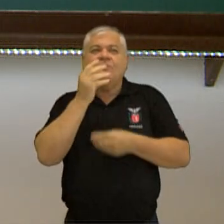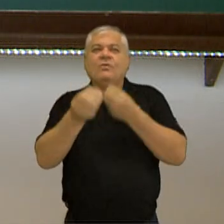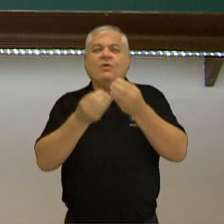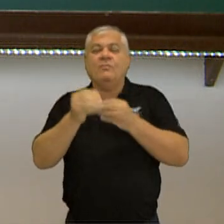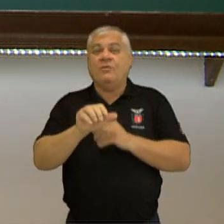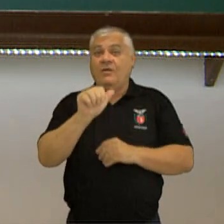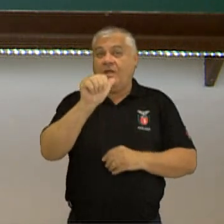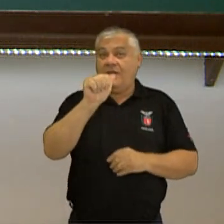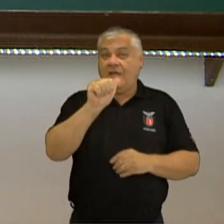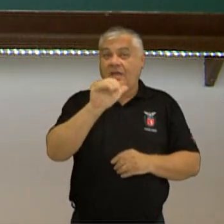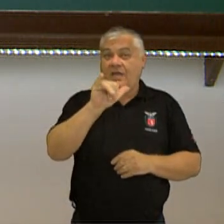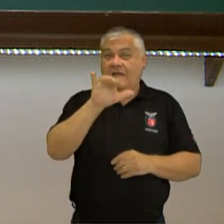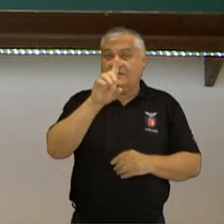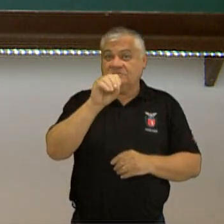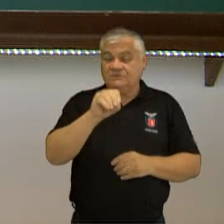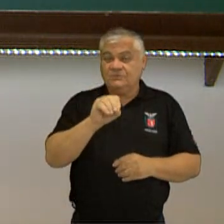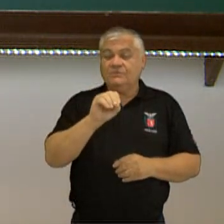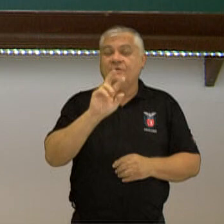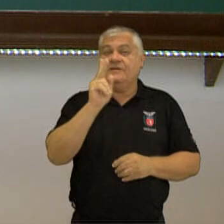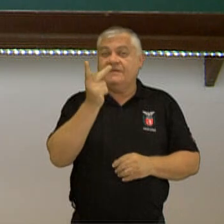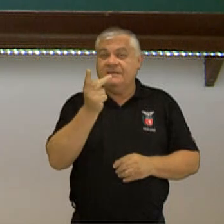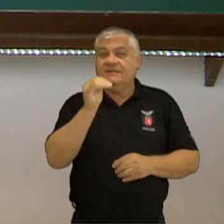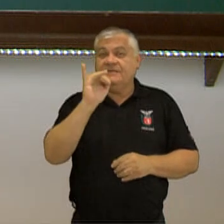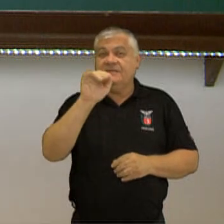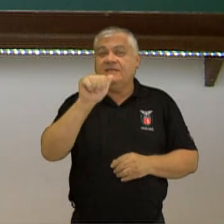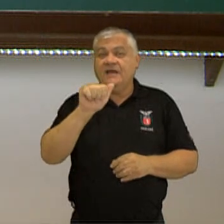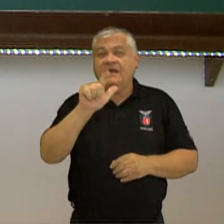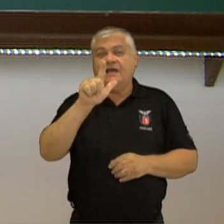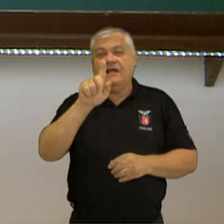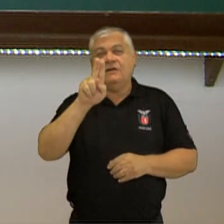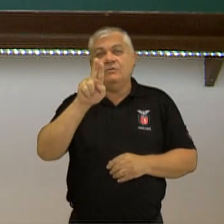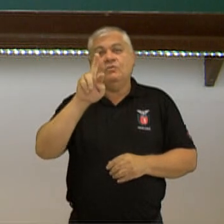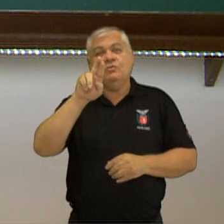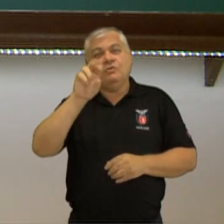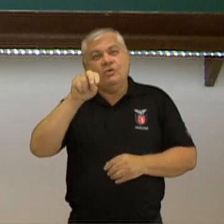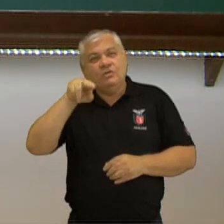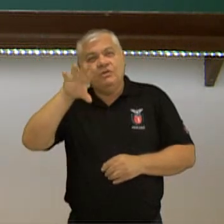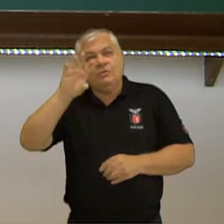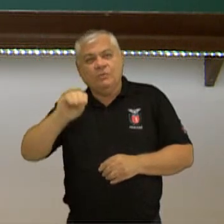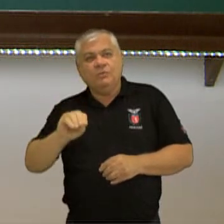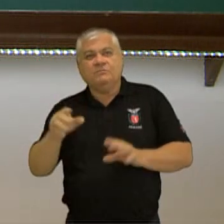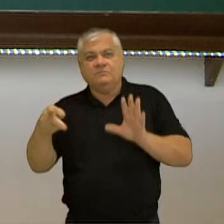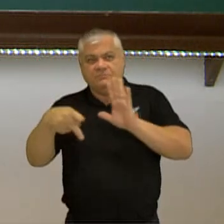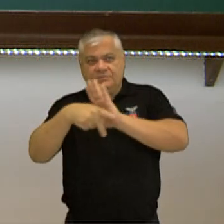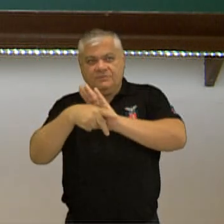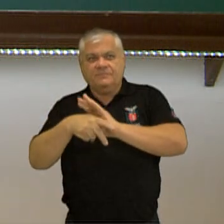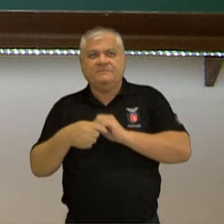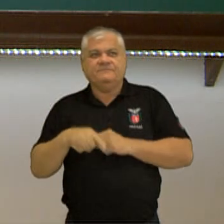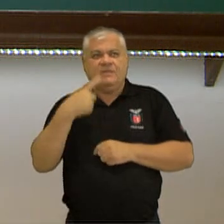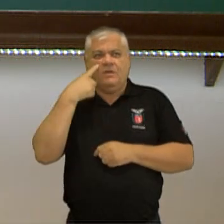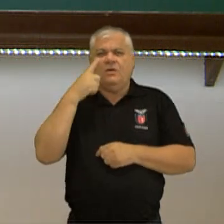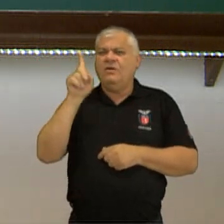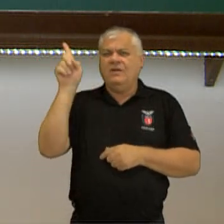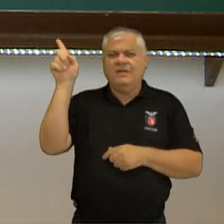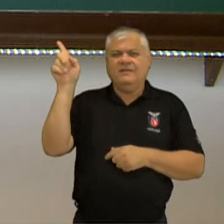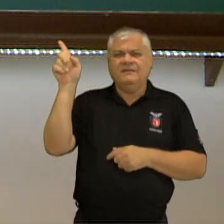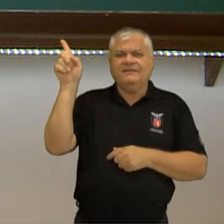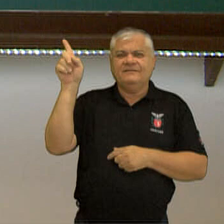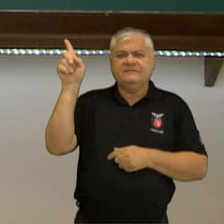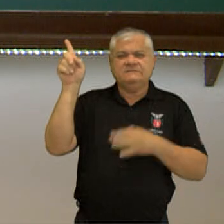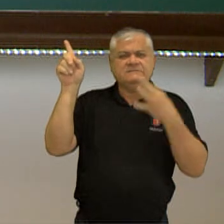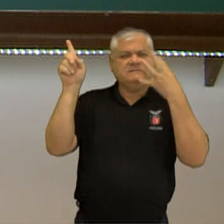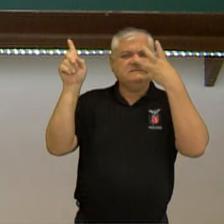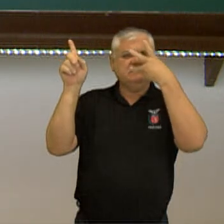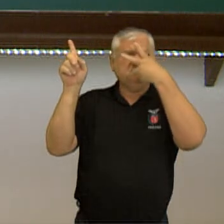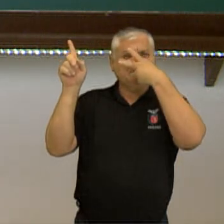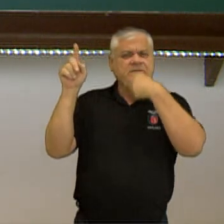chamado ácido hialurônico, né? Presente nesses espaços ali celulares. Muito bem. Essa imagem bem bonita aqui vai mostrar